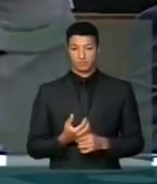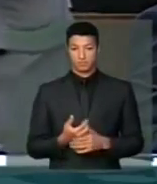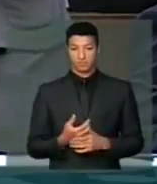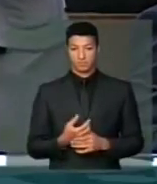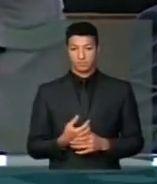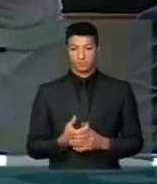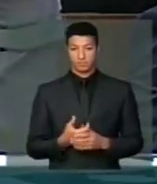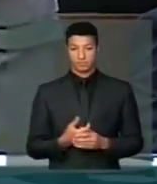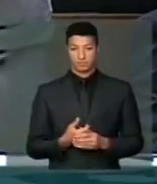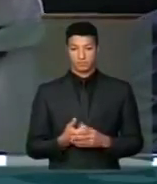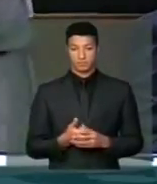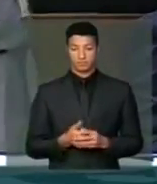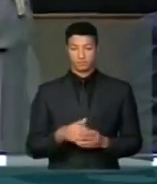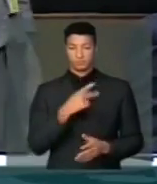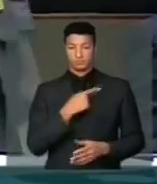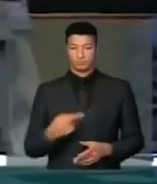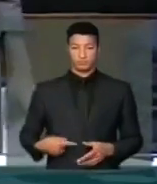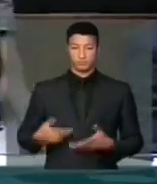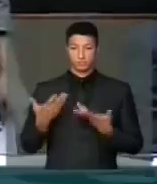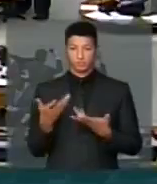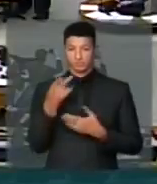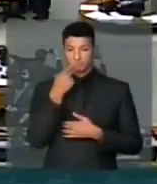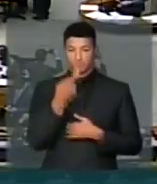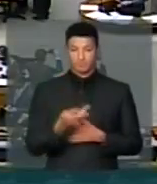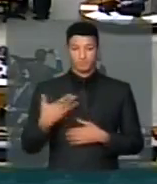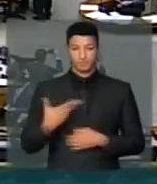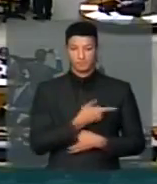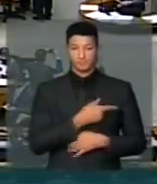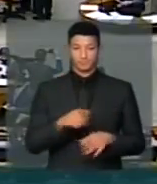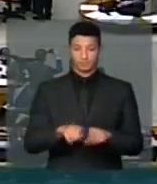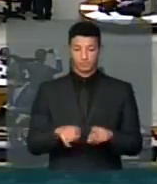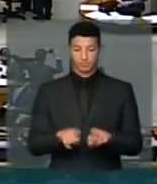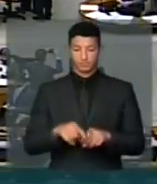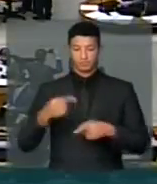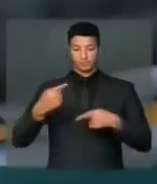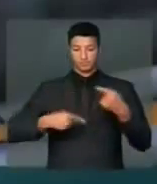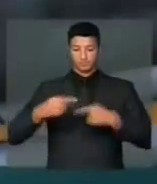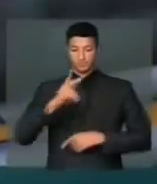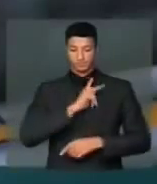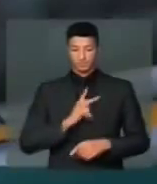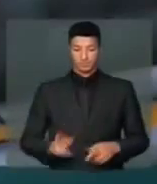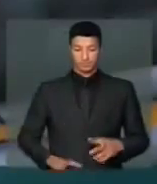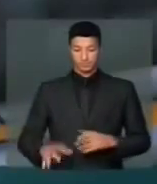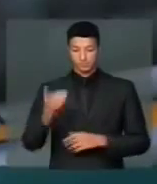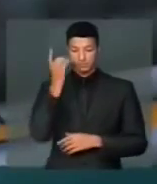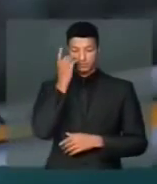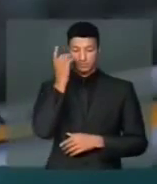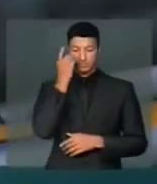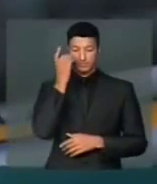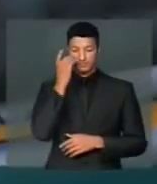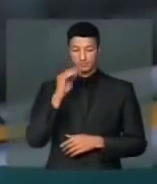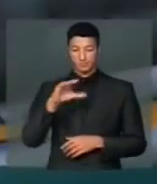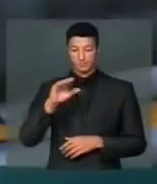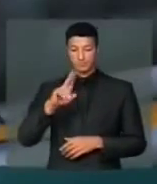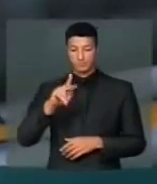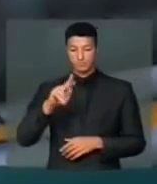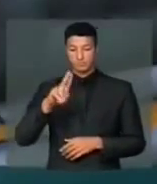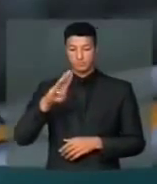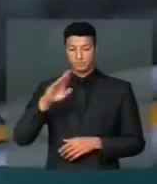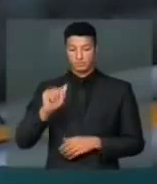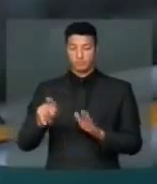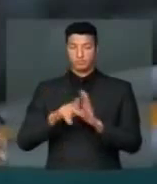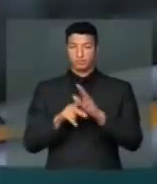jogo queria registrar aqui e ressaltar o discurso da presidente dilma na cúpula dos